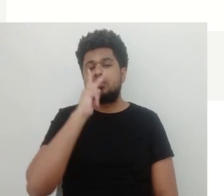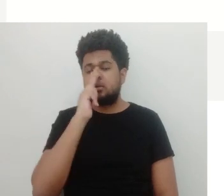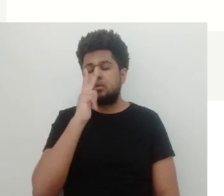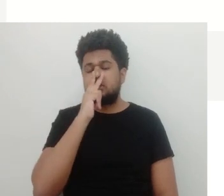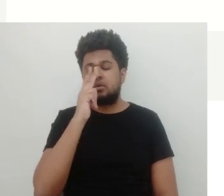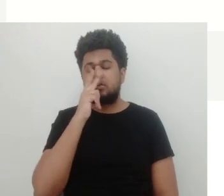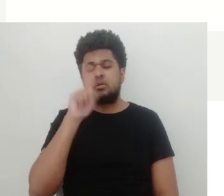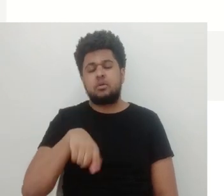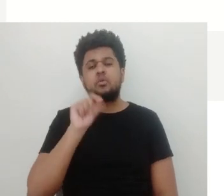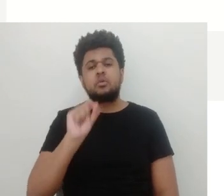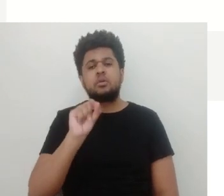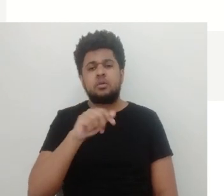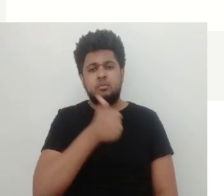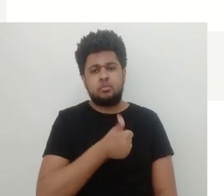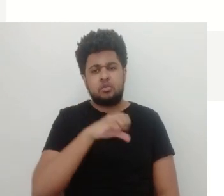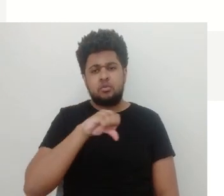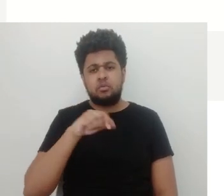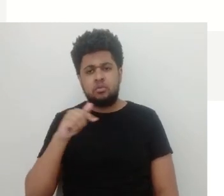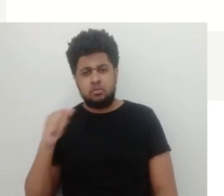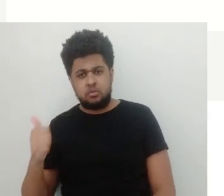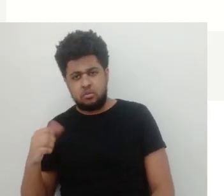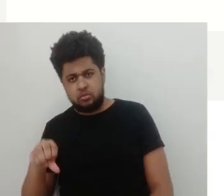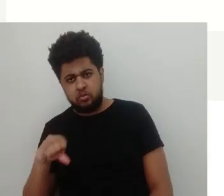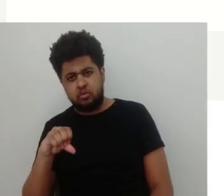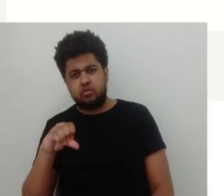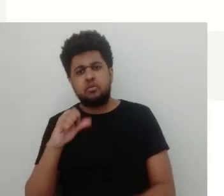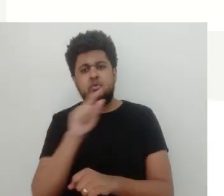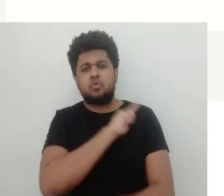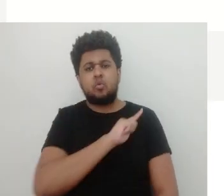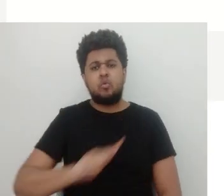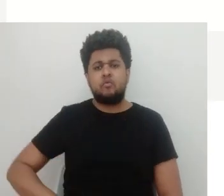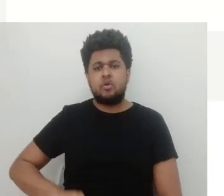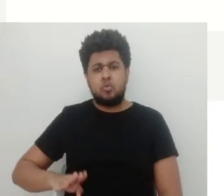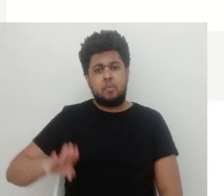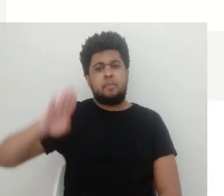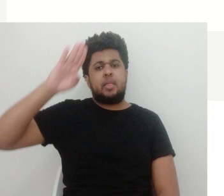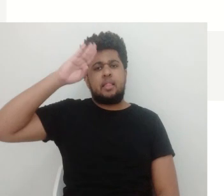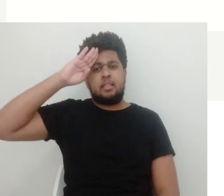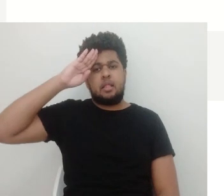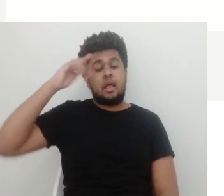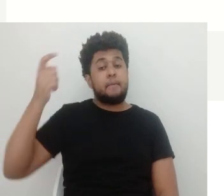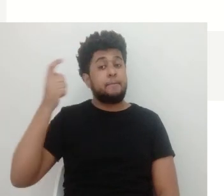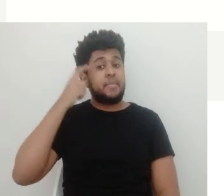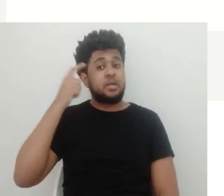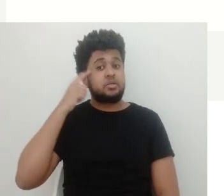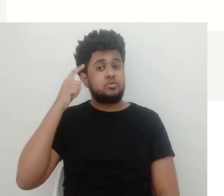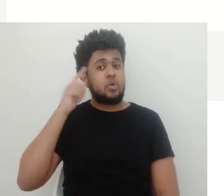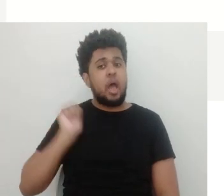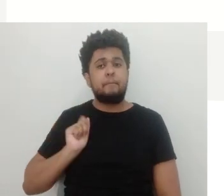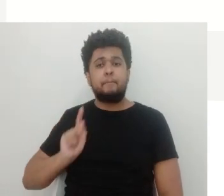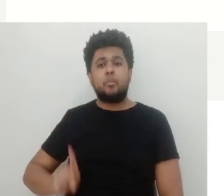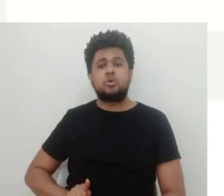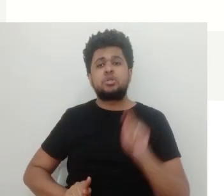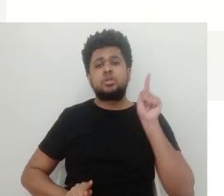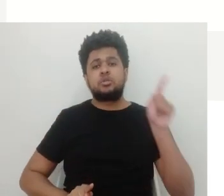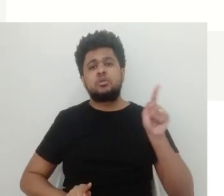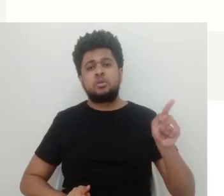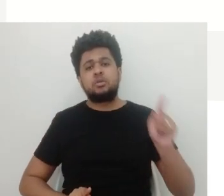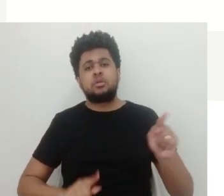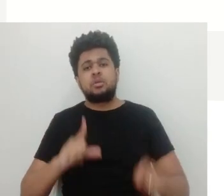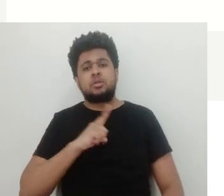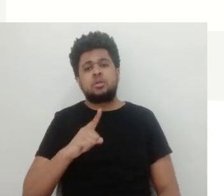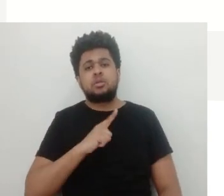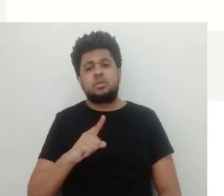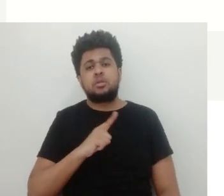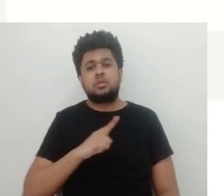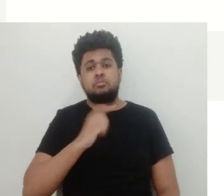5. Né? Então, a sociologia que foi fundada por Florestan Fernandes, que é muito longe daquilo que hoje eu entendo por ciência